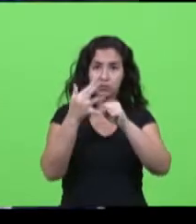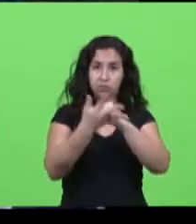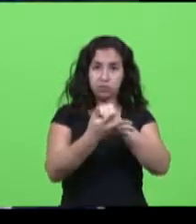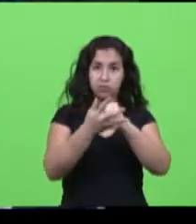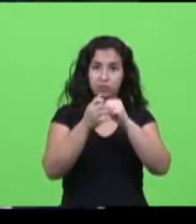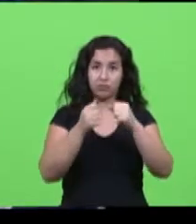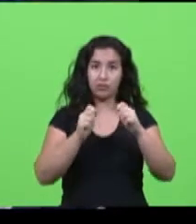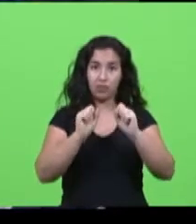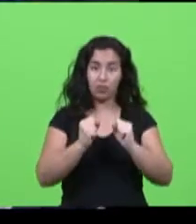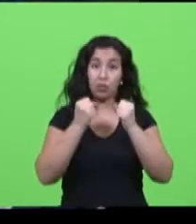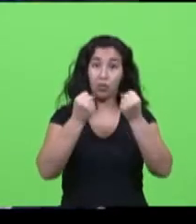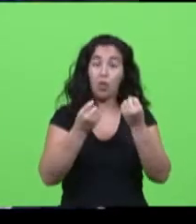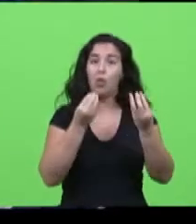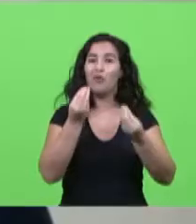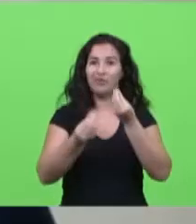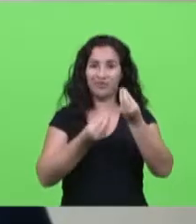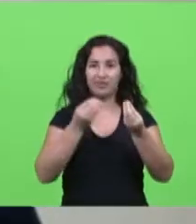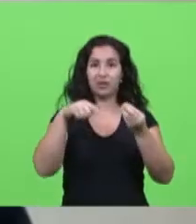isso, presidente.